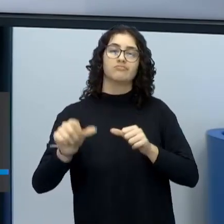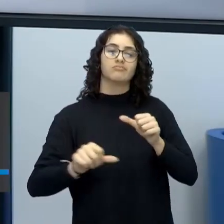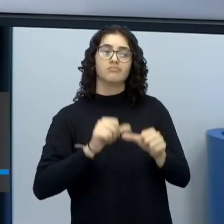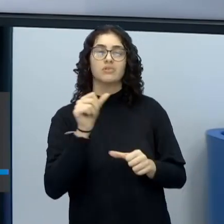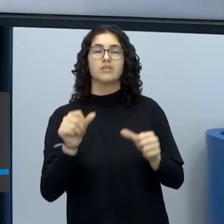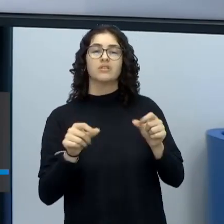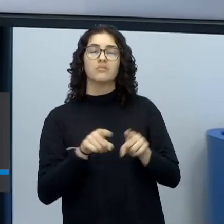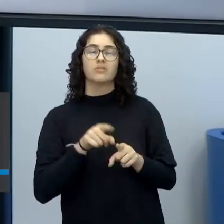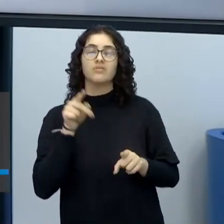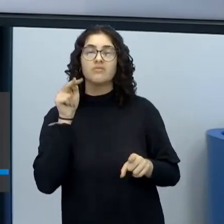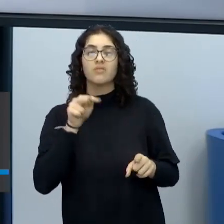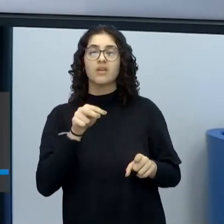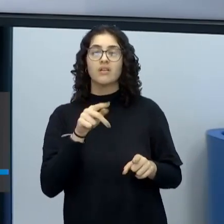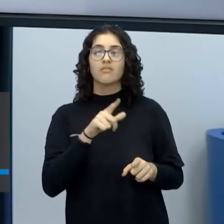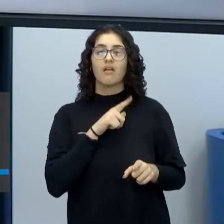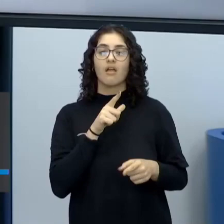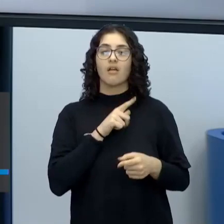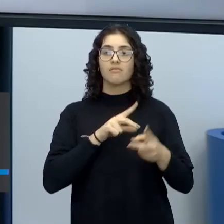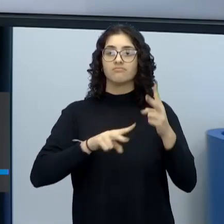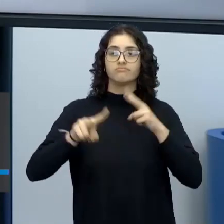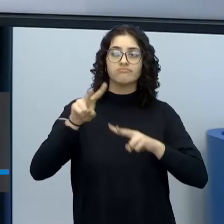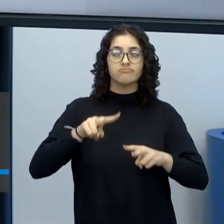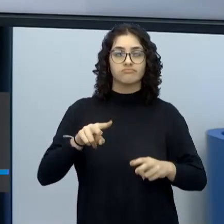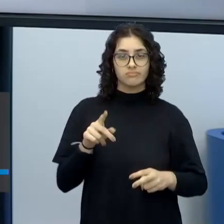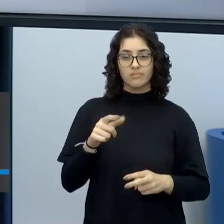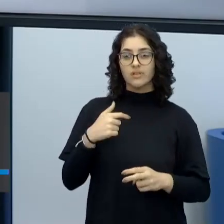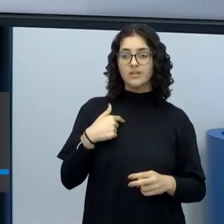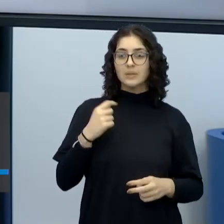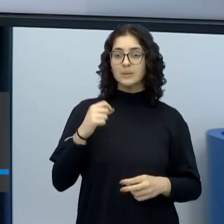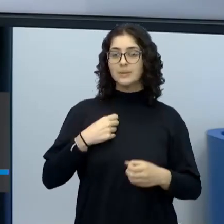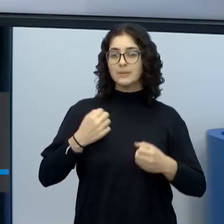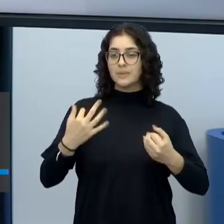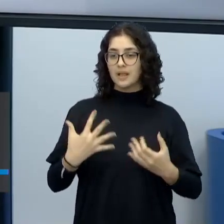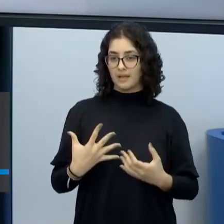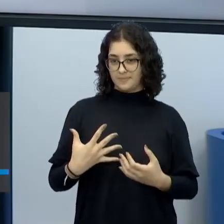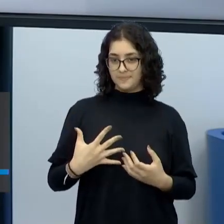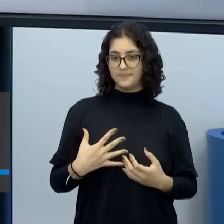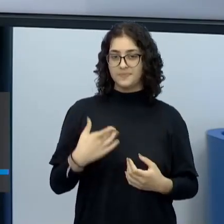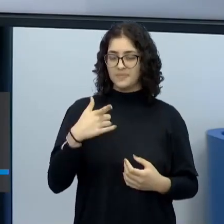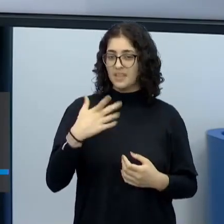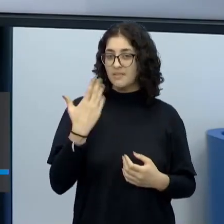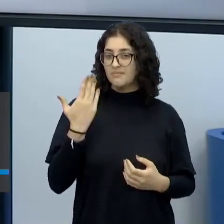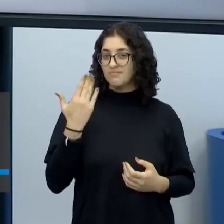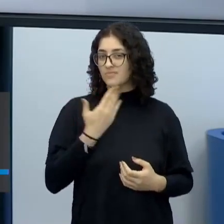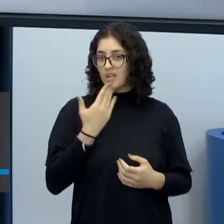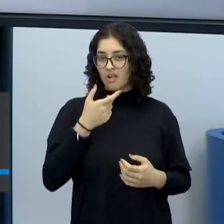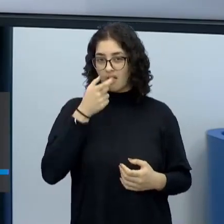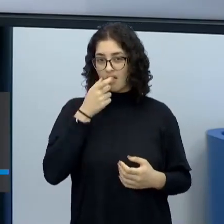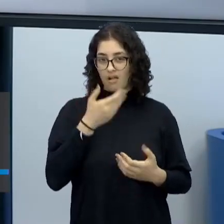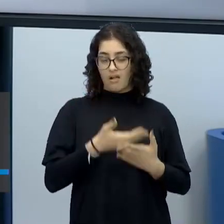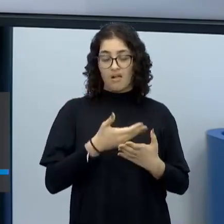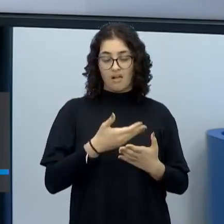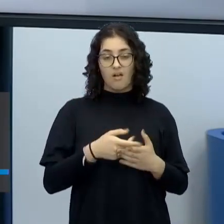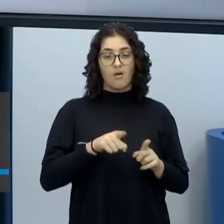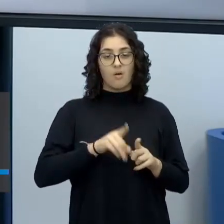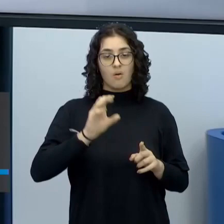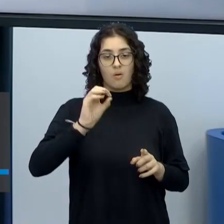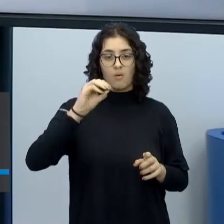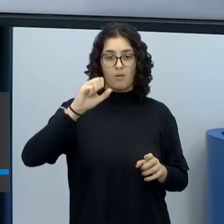onde você vê a visualização do que você programou. Então, eu expliquei cada parte. Caso você tenha perdido essa aula, o Osmar também se perdeu, sim,